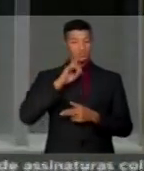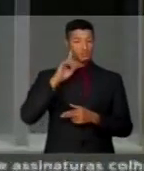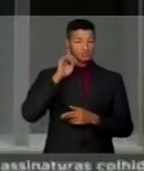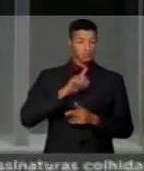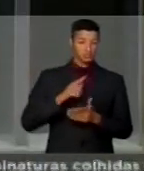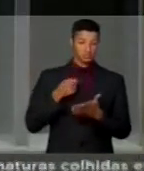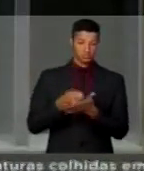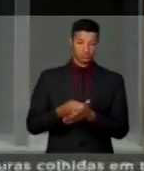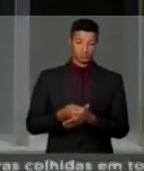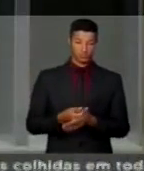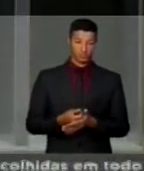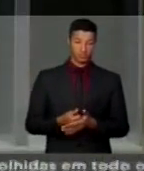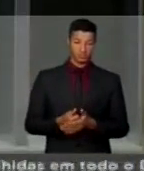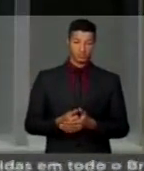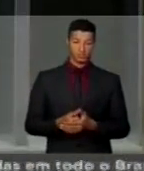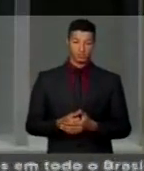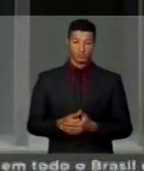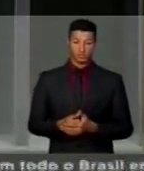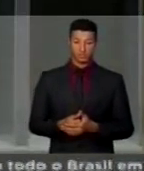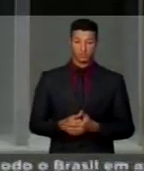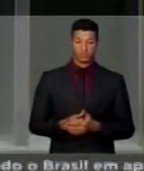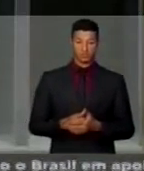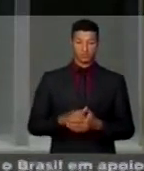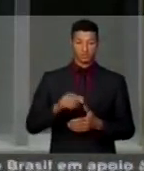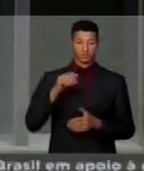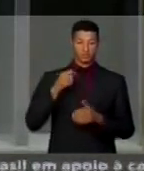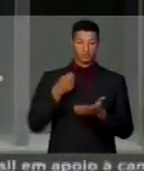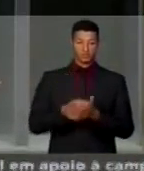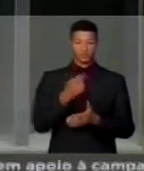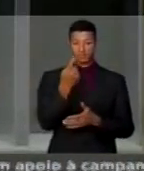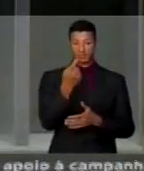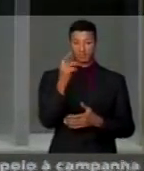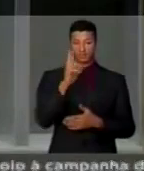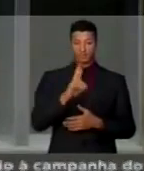da América, o americano paga